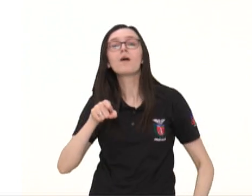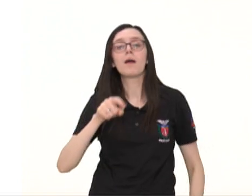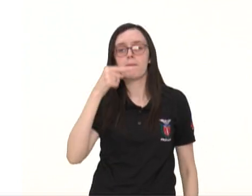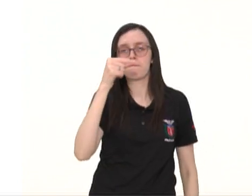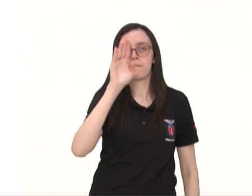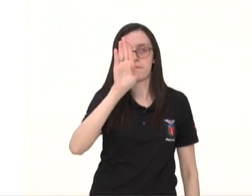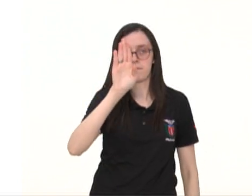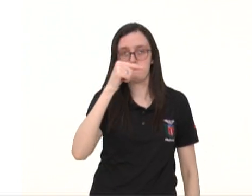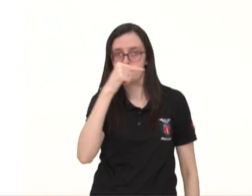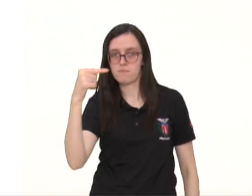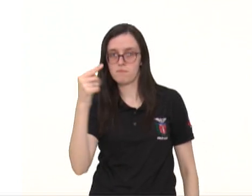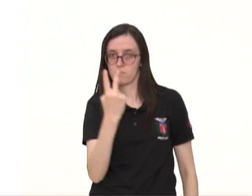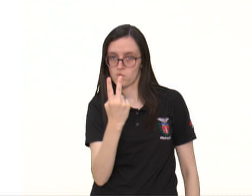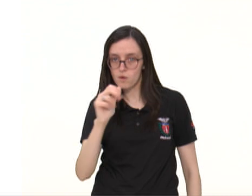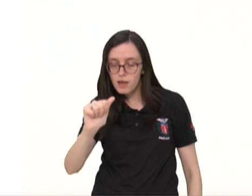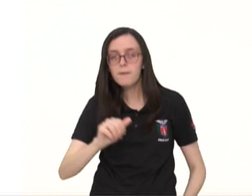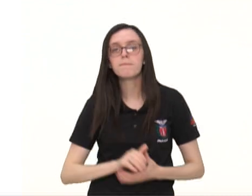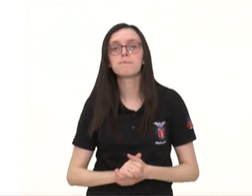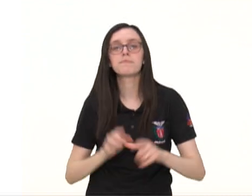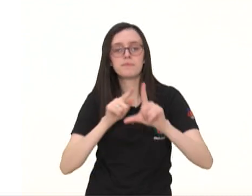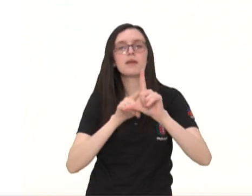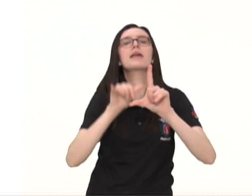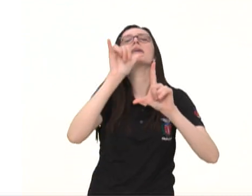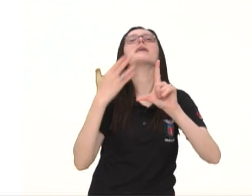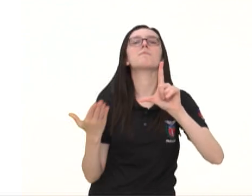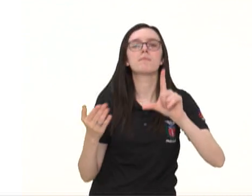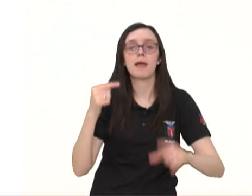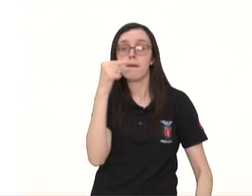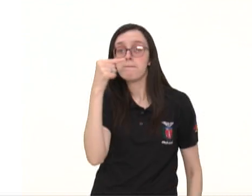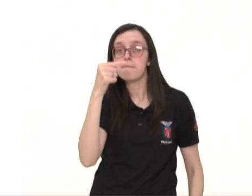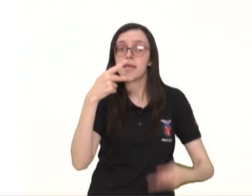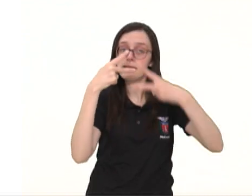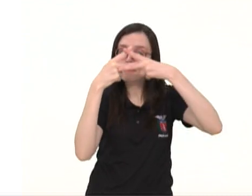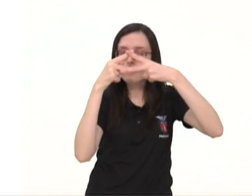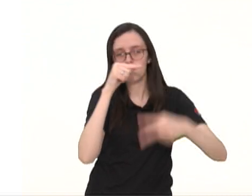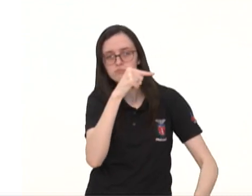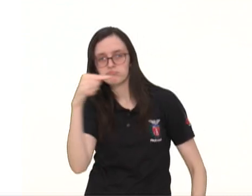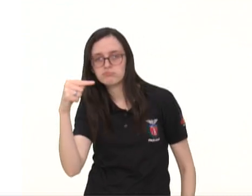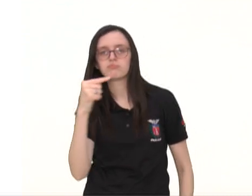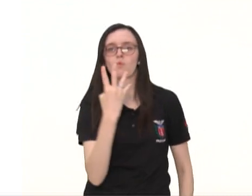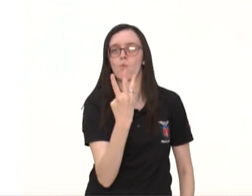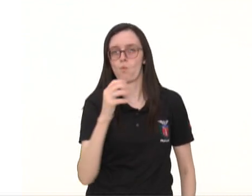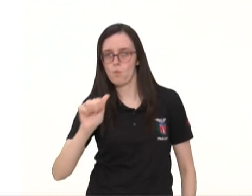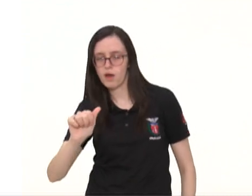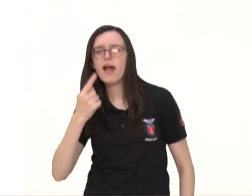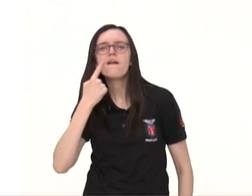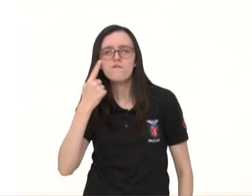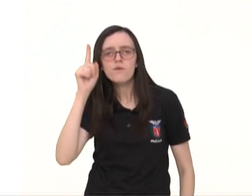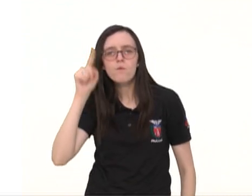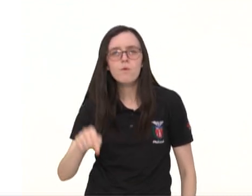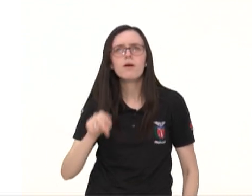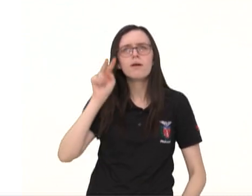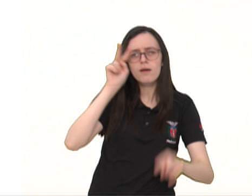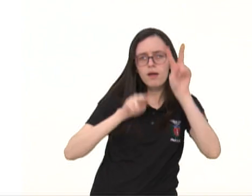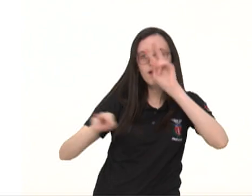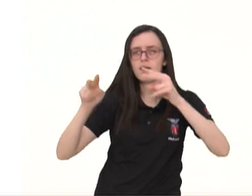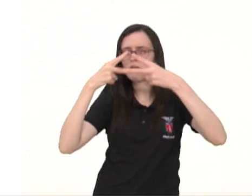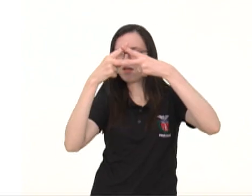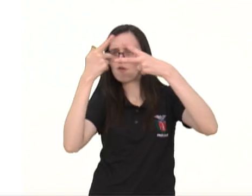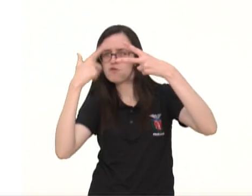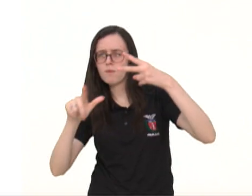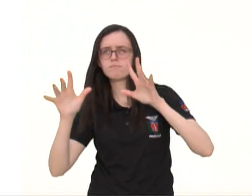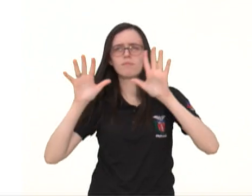2a e o y do vértice calculado por menos delta sobre 4a. Olha o valor do discriminante aparecendo novamente aí,